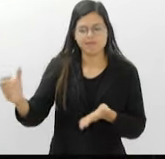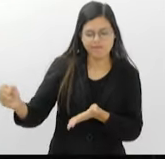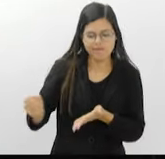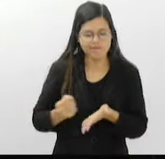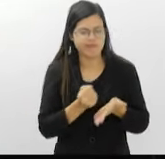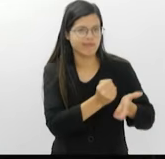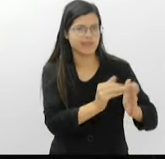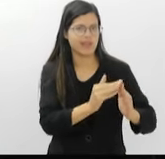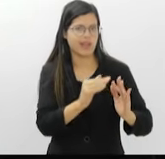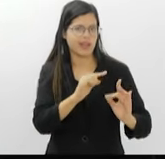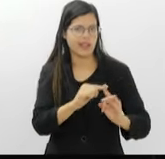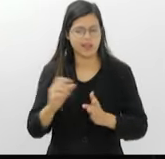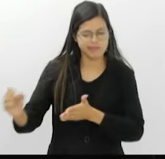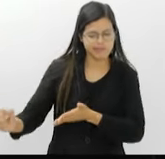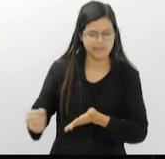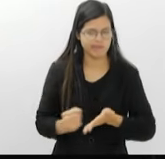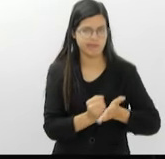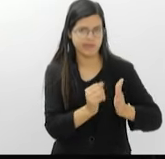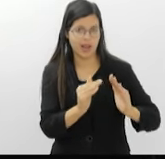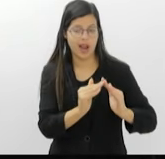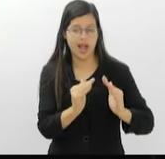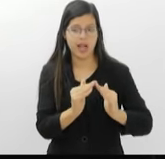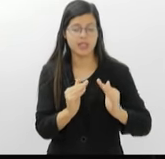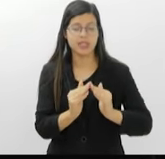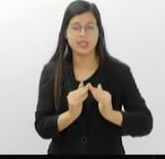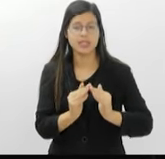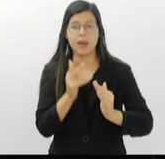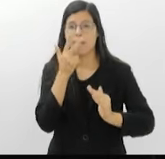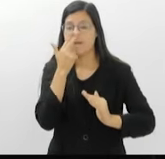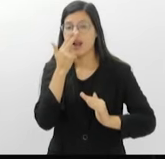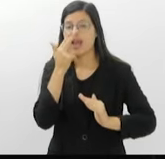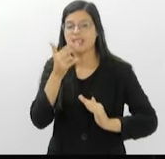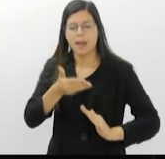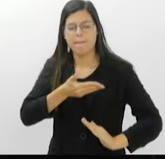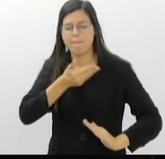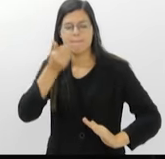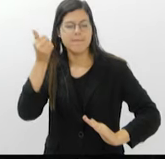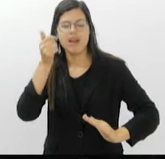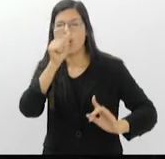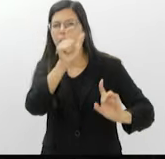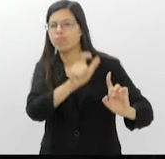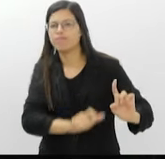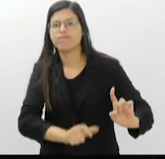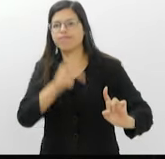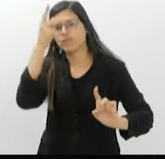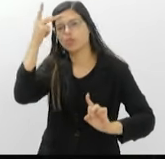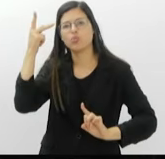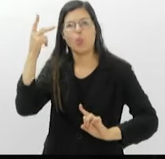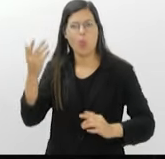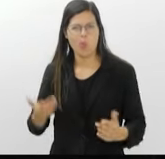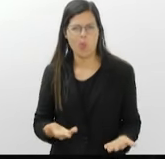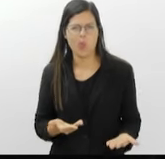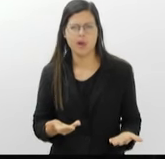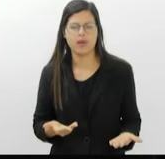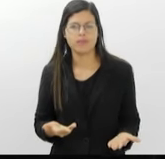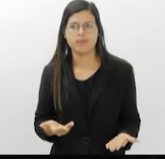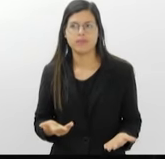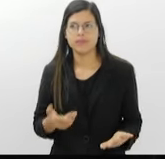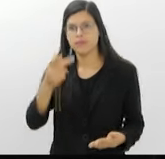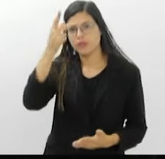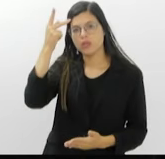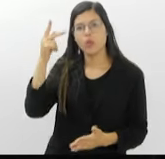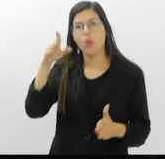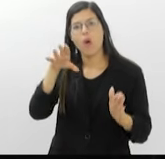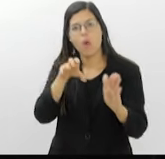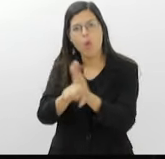para dentro da casa das pessoas, como se fosse a melhor pessoa do mundo. Pessoas envolvidas com roubo de